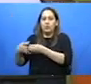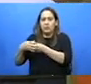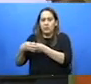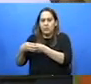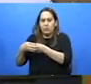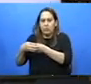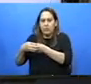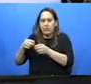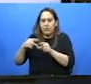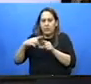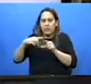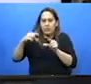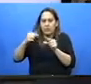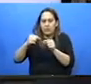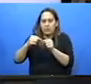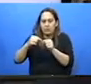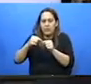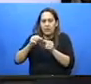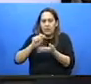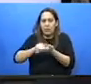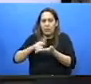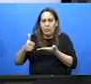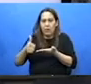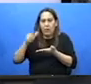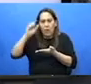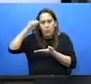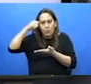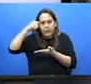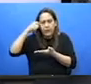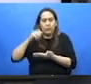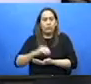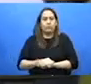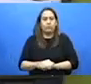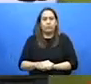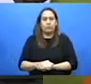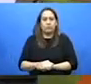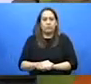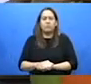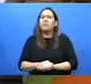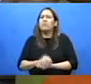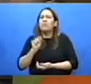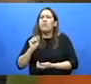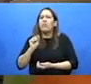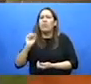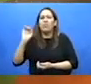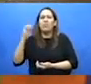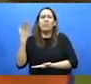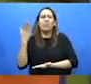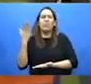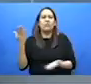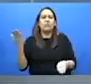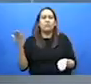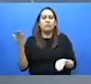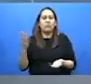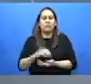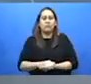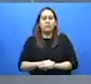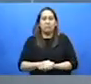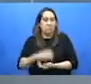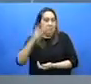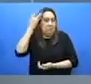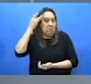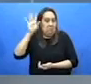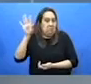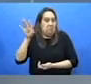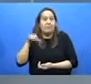o papelzinho preto. Tá vendo? Destacado aqui. O que vocês acham que aconteceu? Eu também não sei.